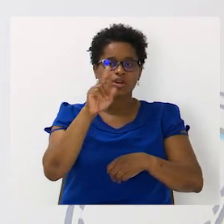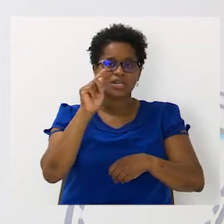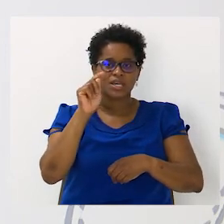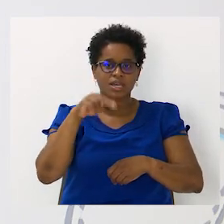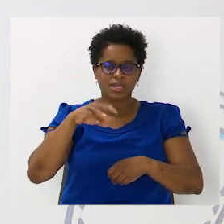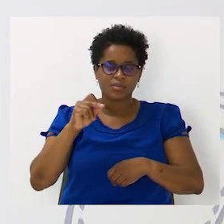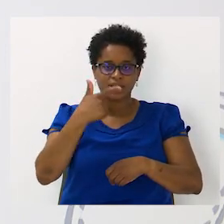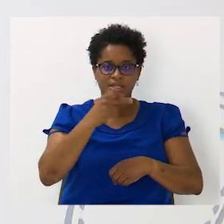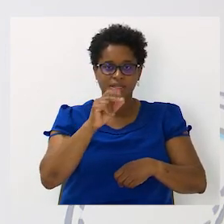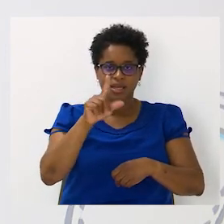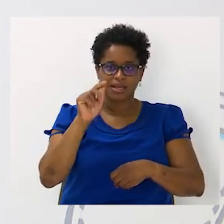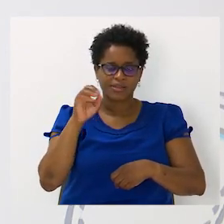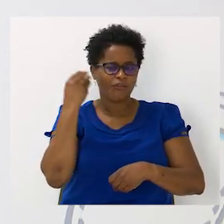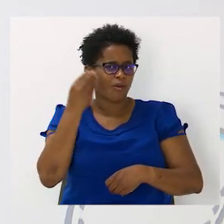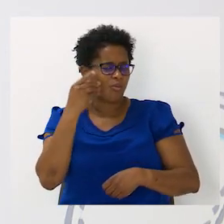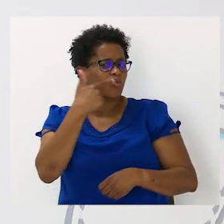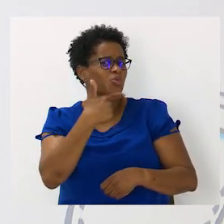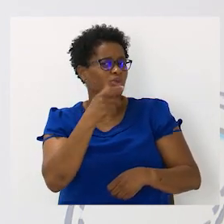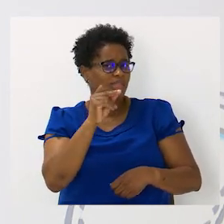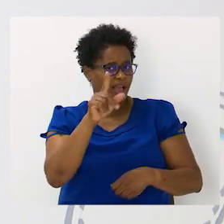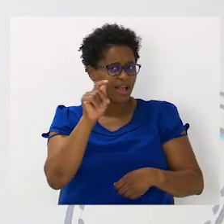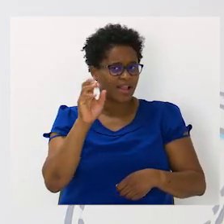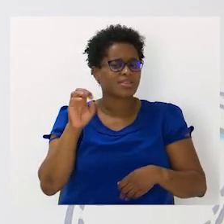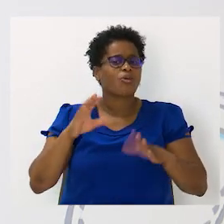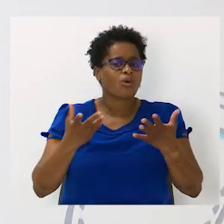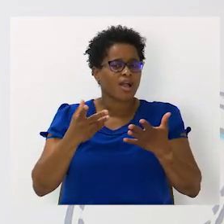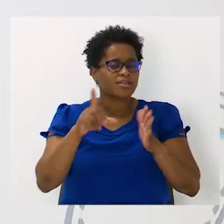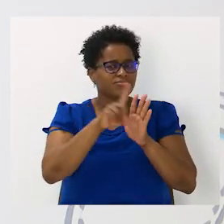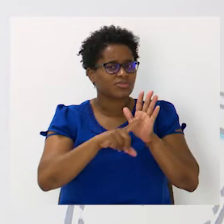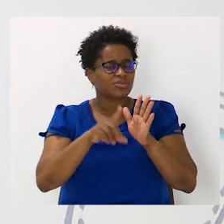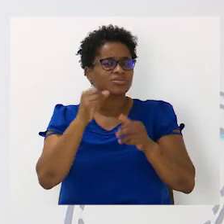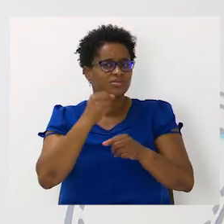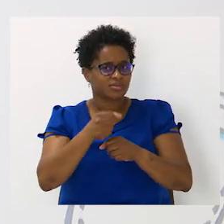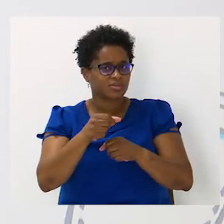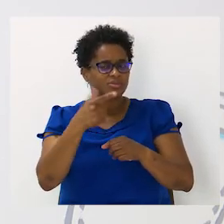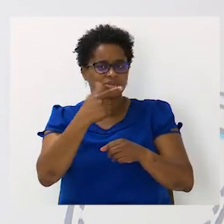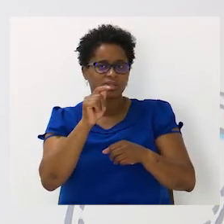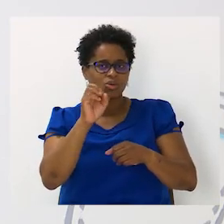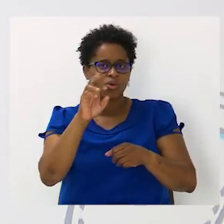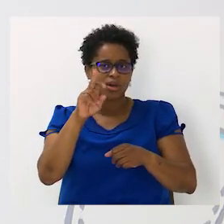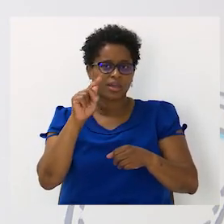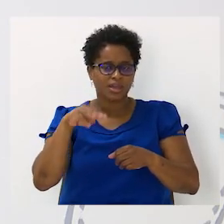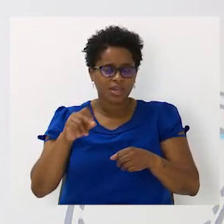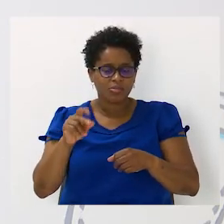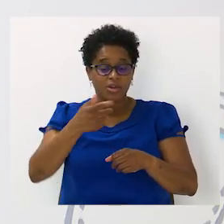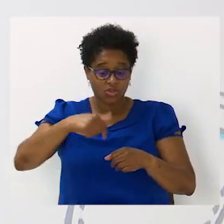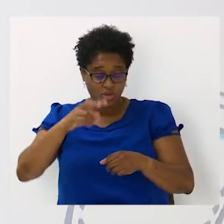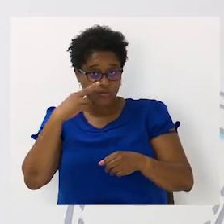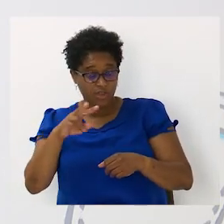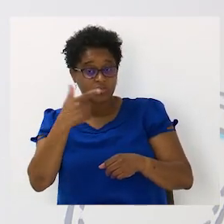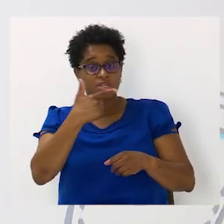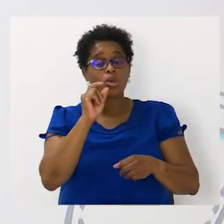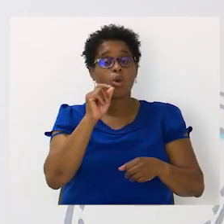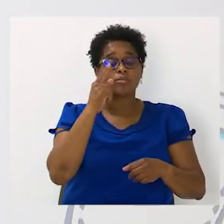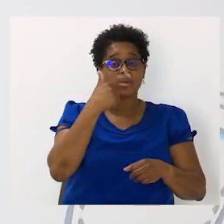o famoso Tales. Qual era o enunciado do problema ou do teorema? Nós vimos que Tales